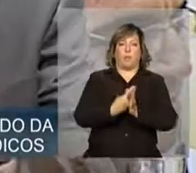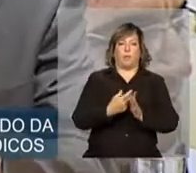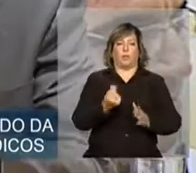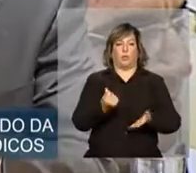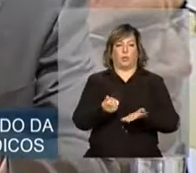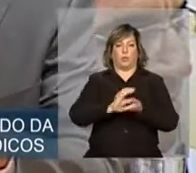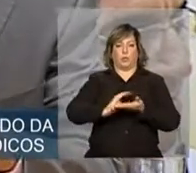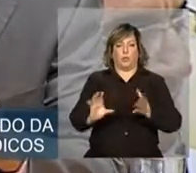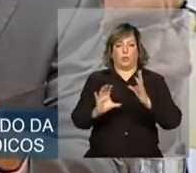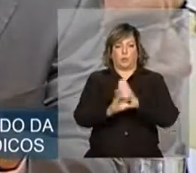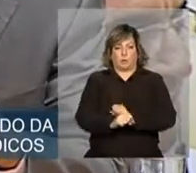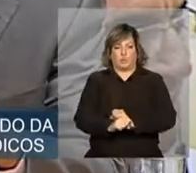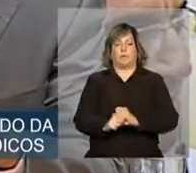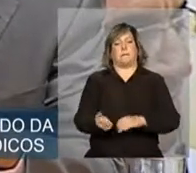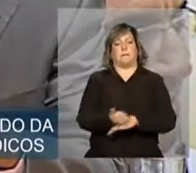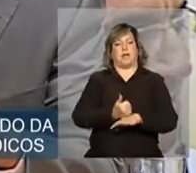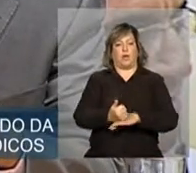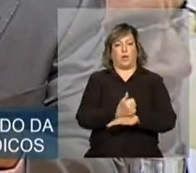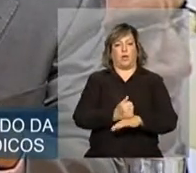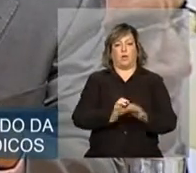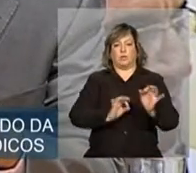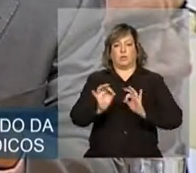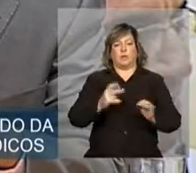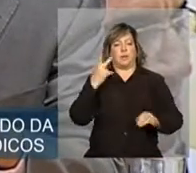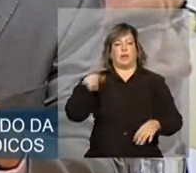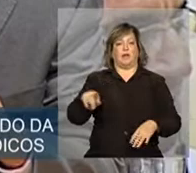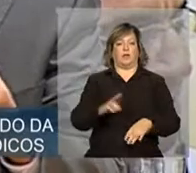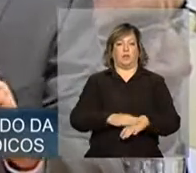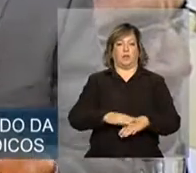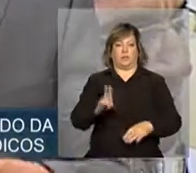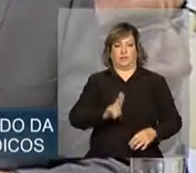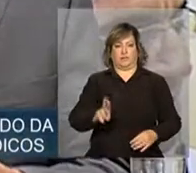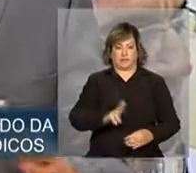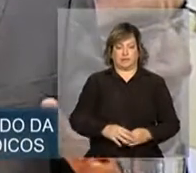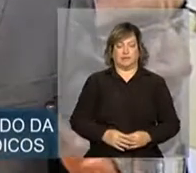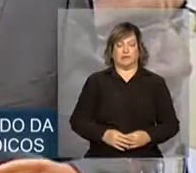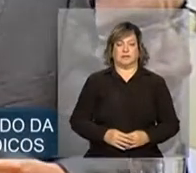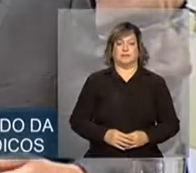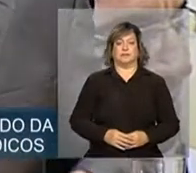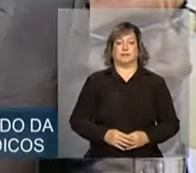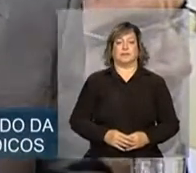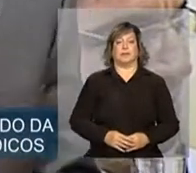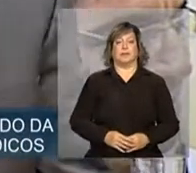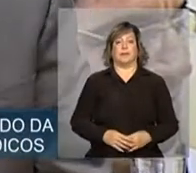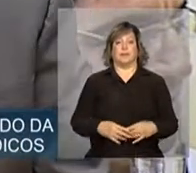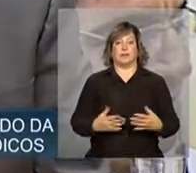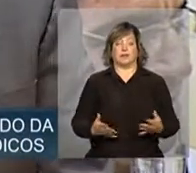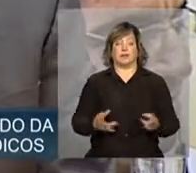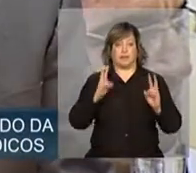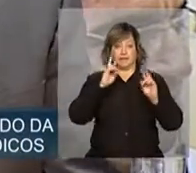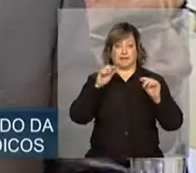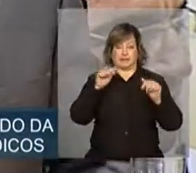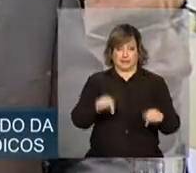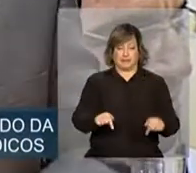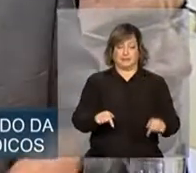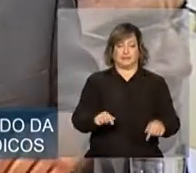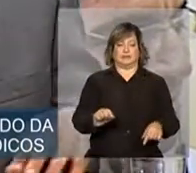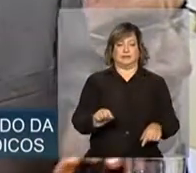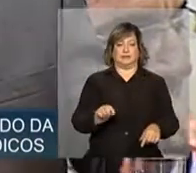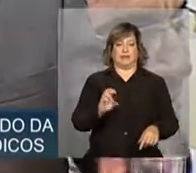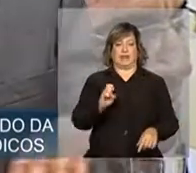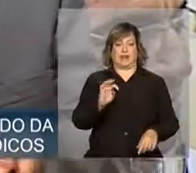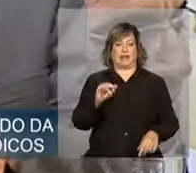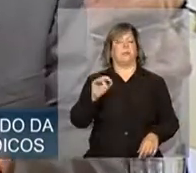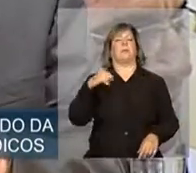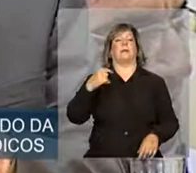faz monitoramento da qualidade pela Universidade chamar atenção agora para essa etapa da chegada dos médicos